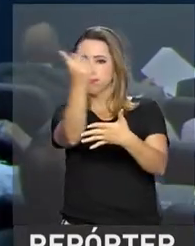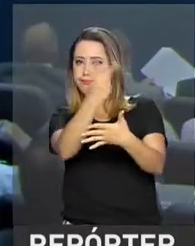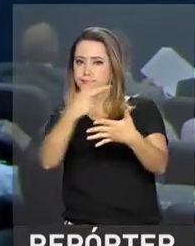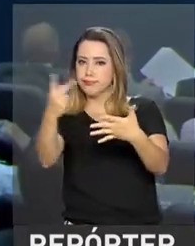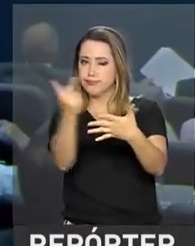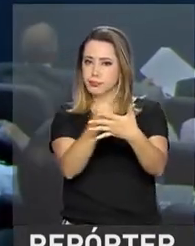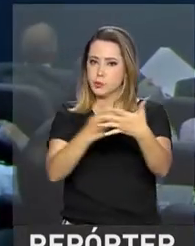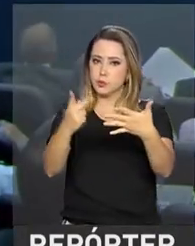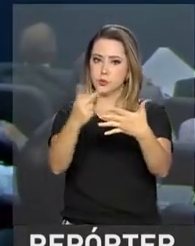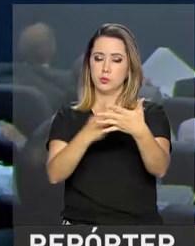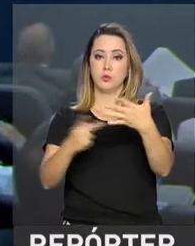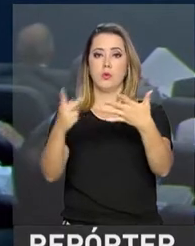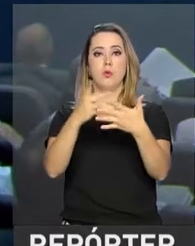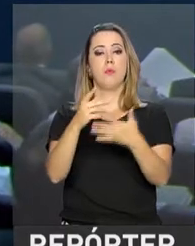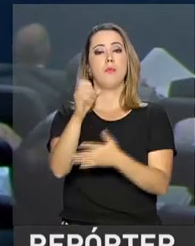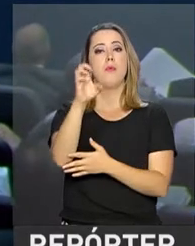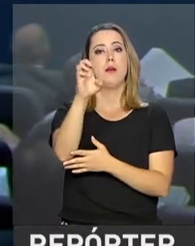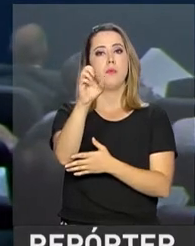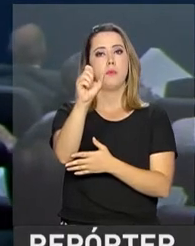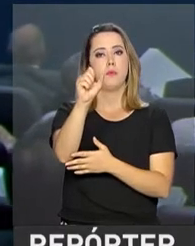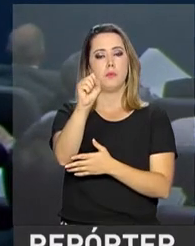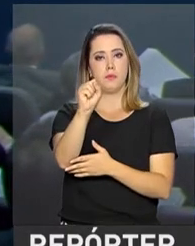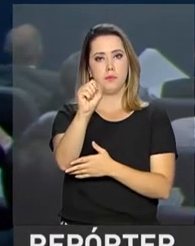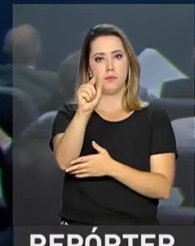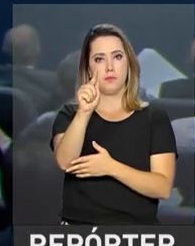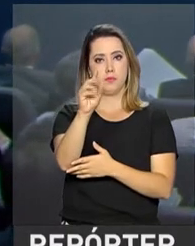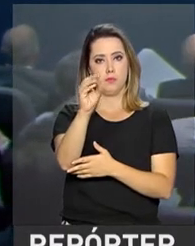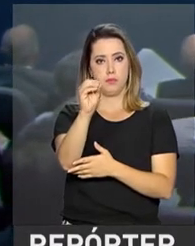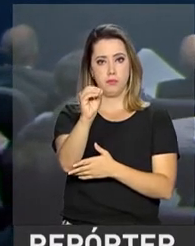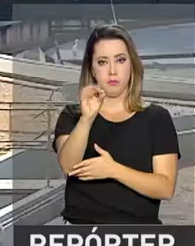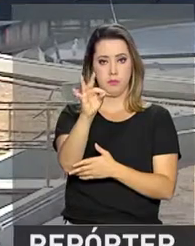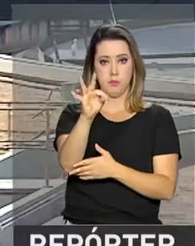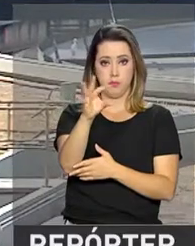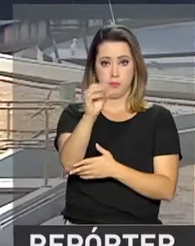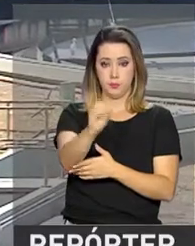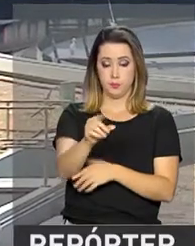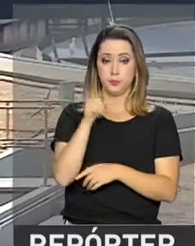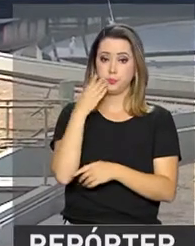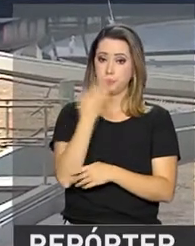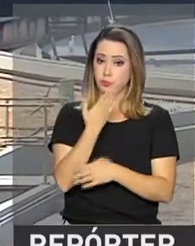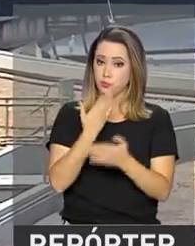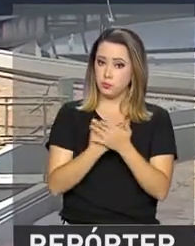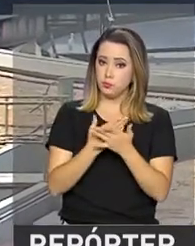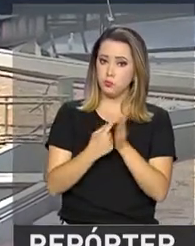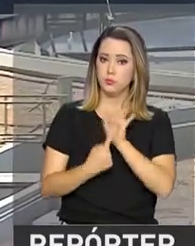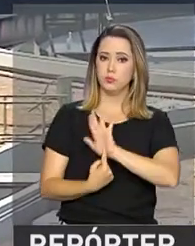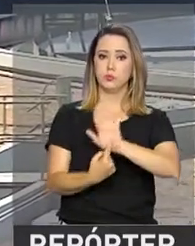da Agência Nacional de Águas e do Ministério das Cidades. Segundo o estudo,